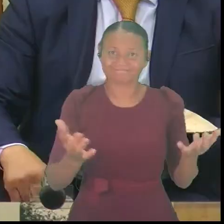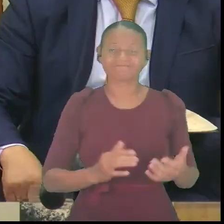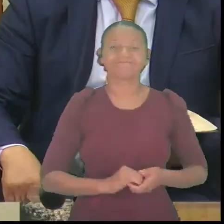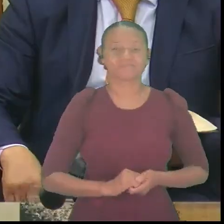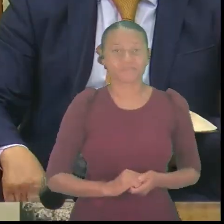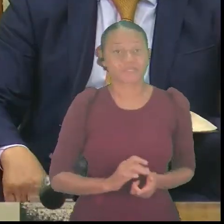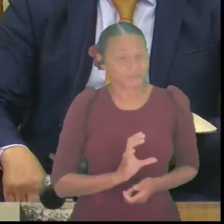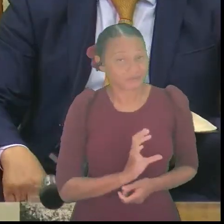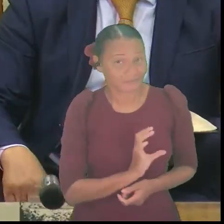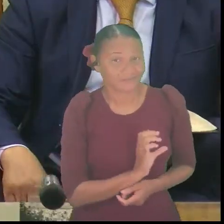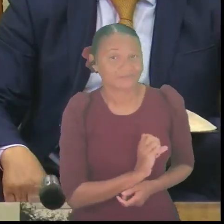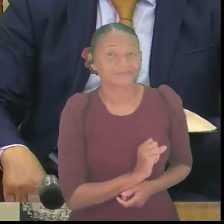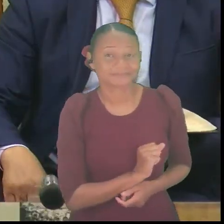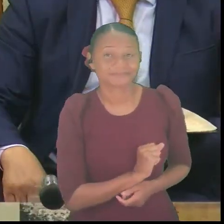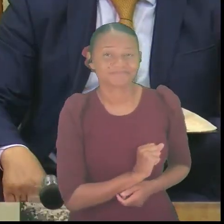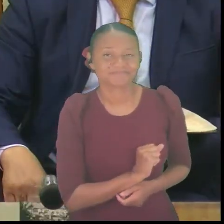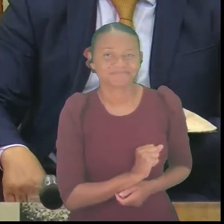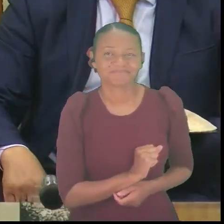Queridos,